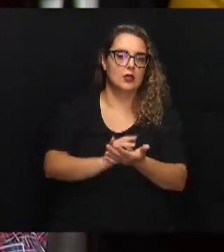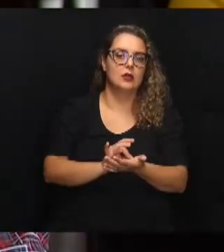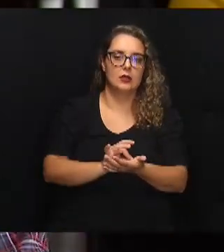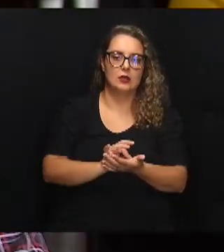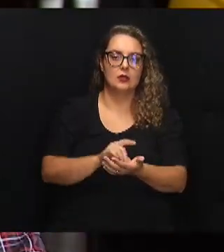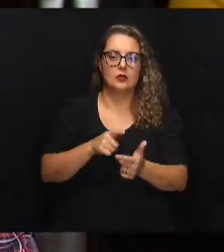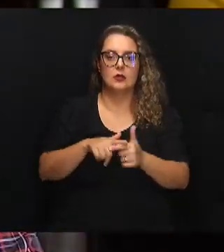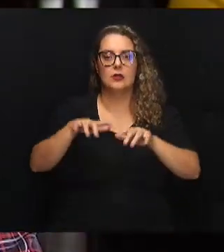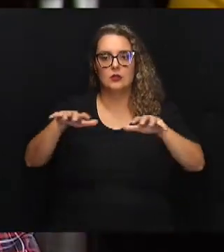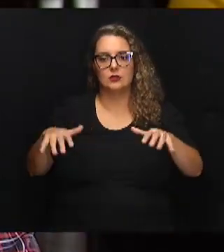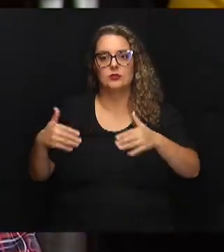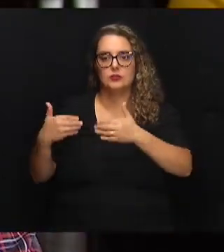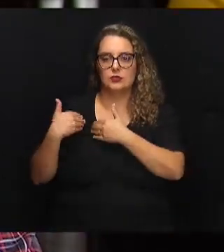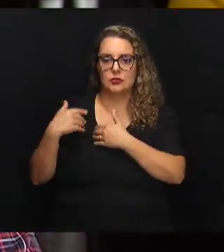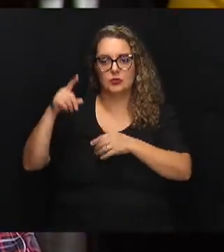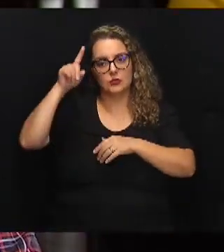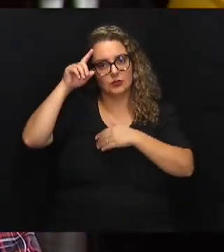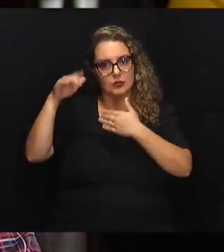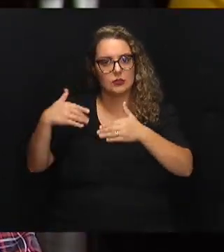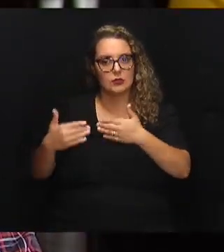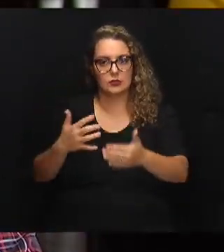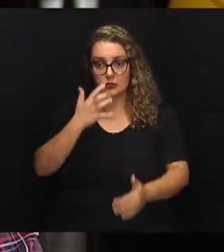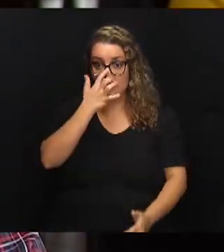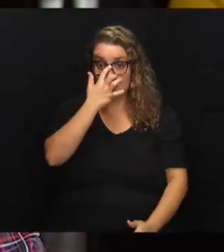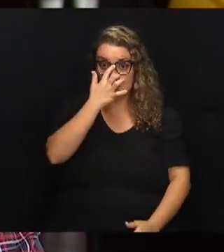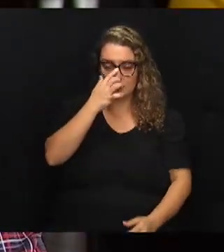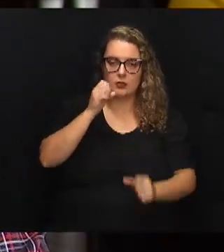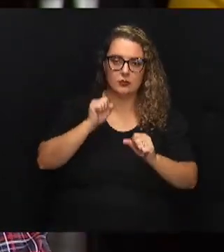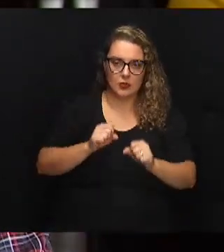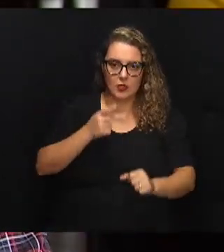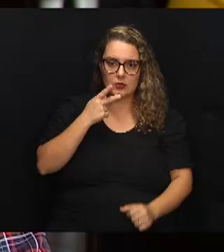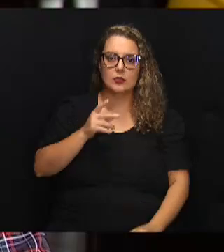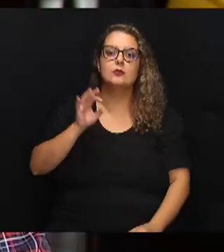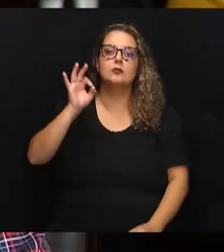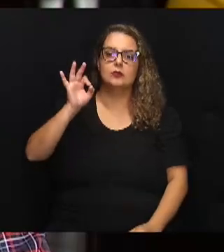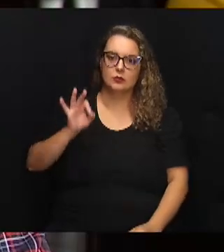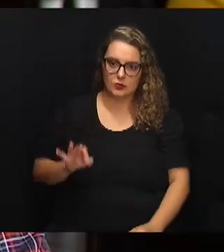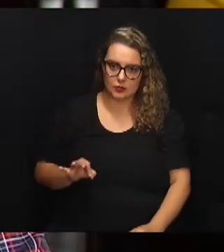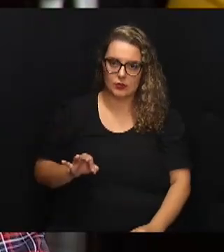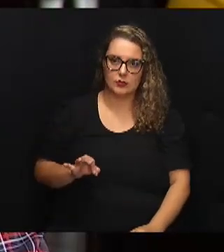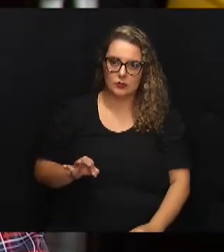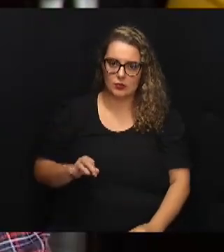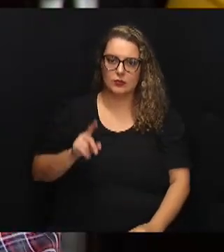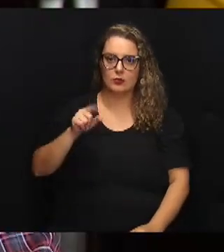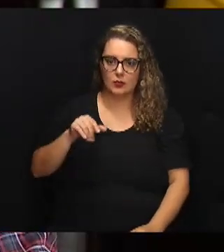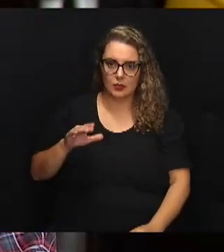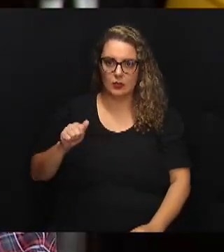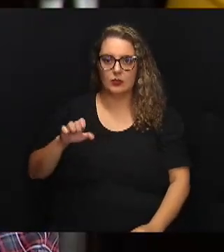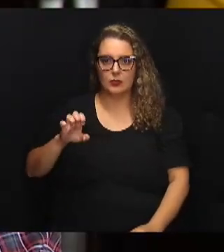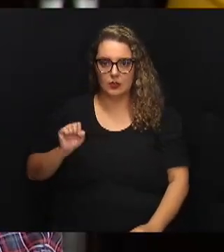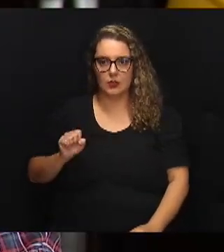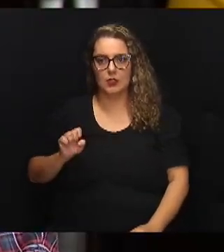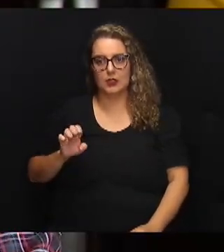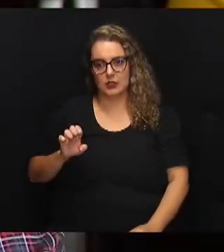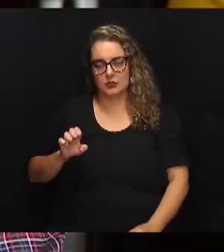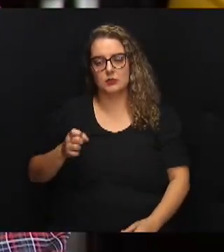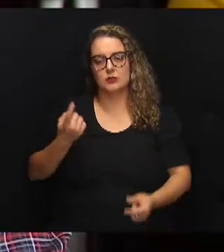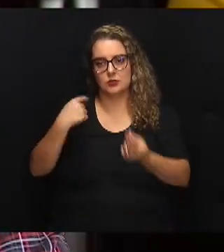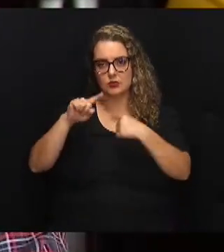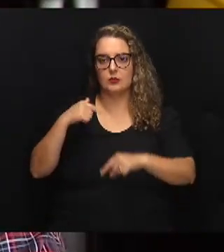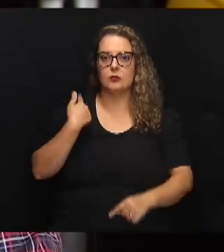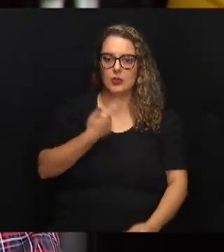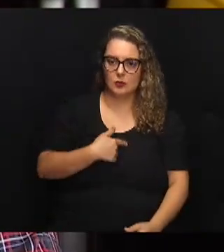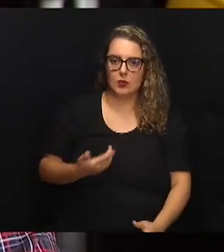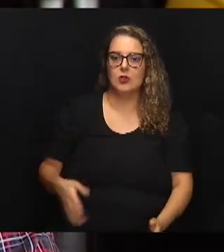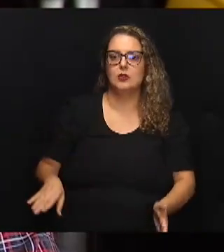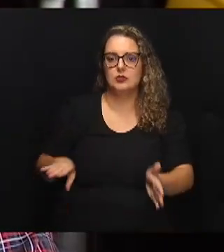as responsabilidades do dia a dia. Então, posso dizer que com toda certeza isso foi um case de sucesso para nós e que veio